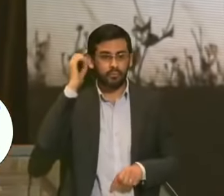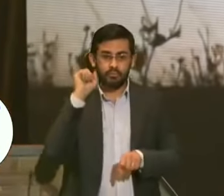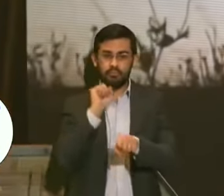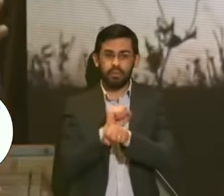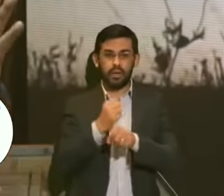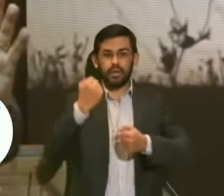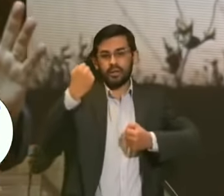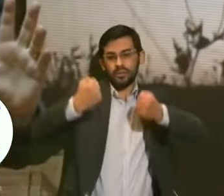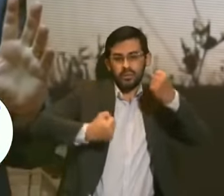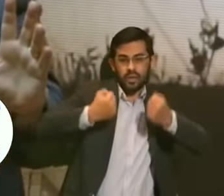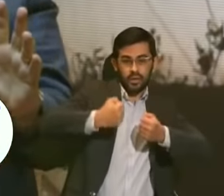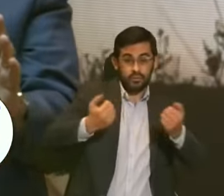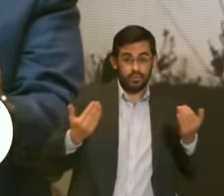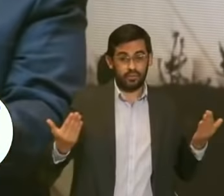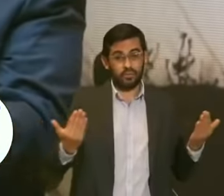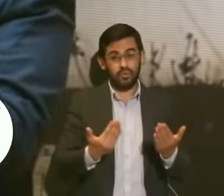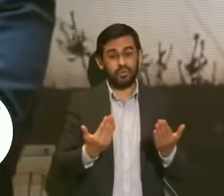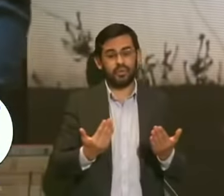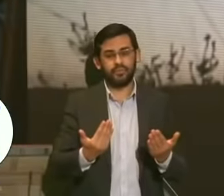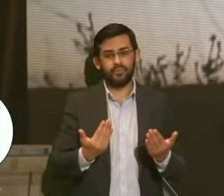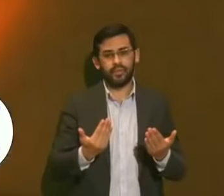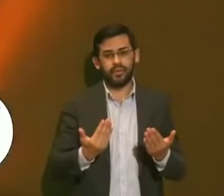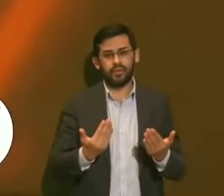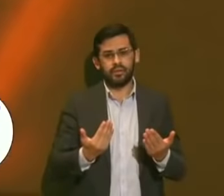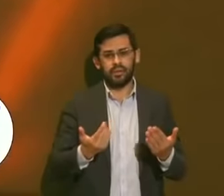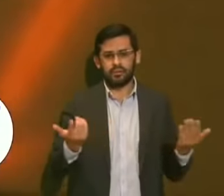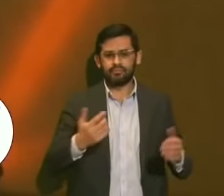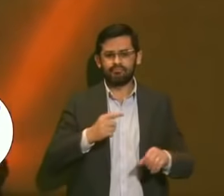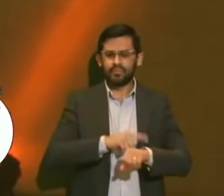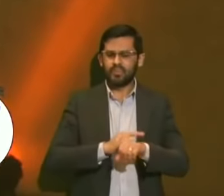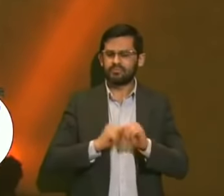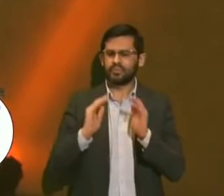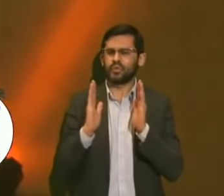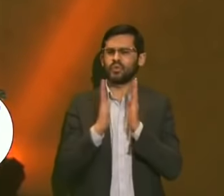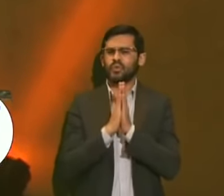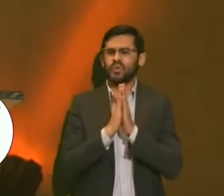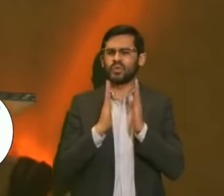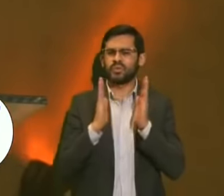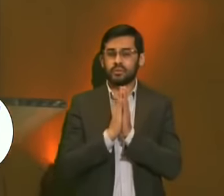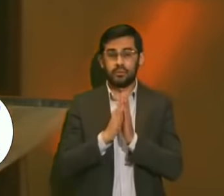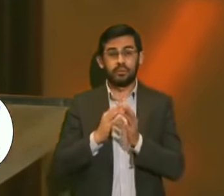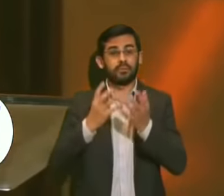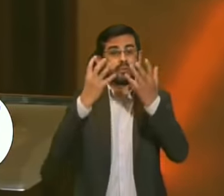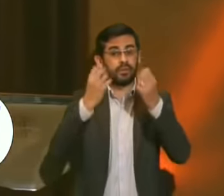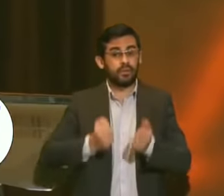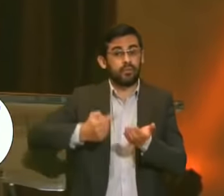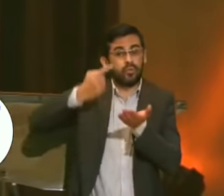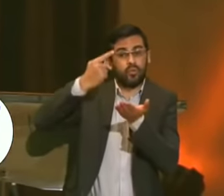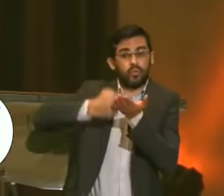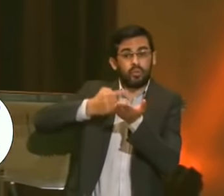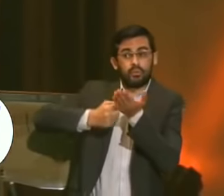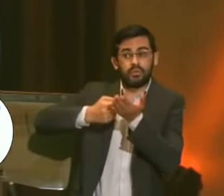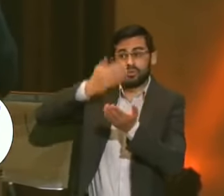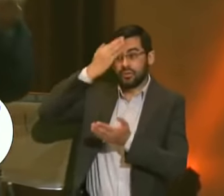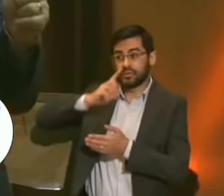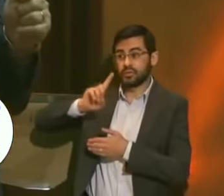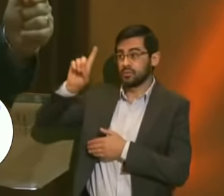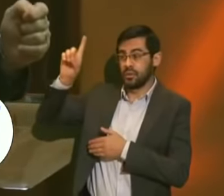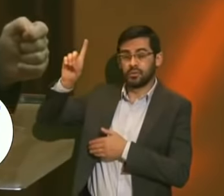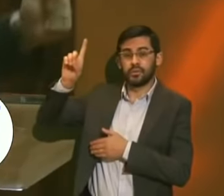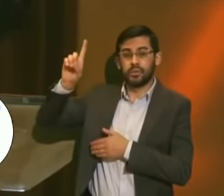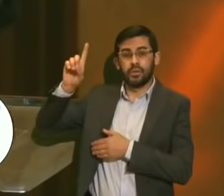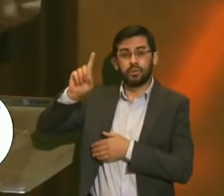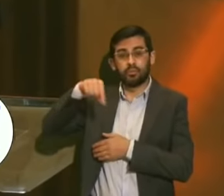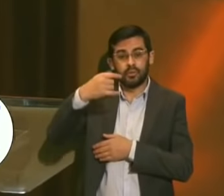carro, para aí agora e entra numa atitude de oração para você se comprometer com o Senhor. Depois você vai pegar o seu